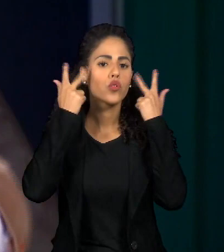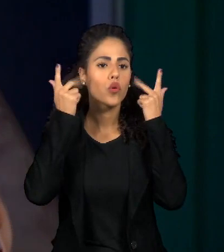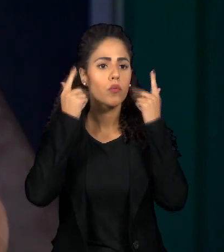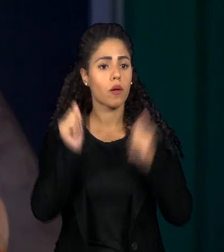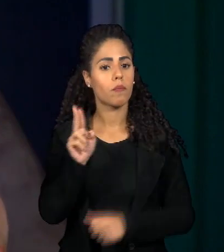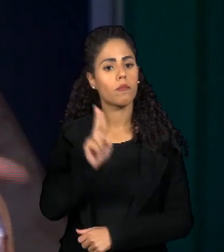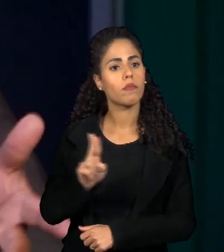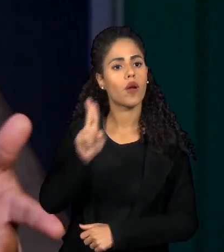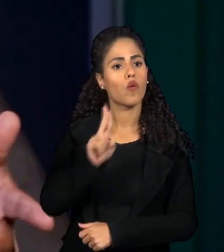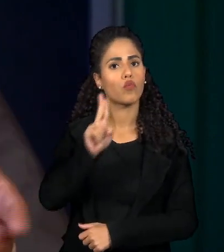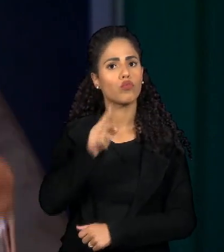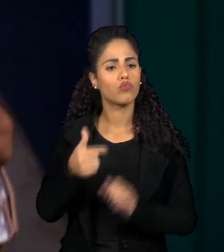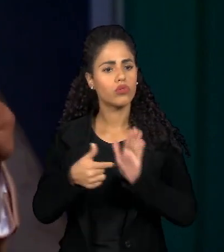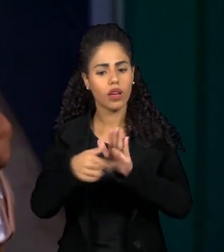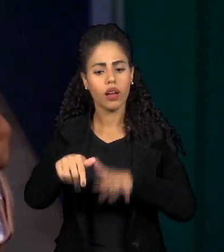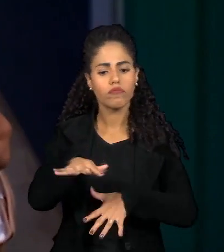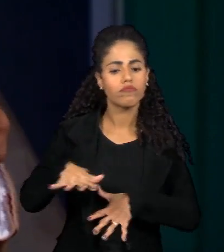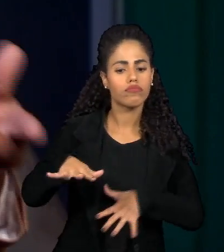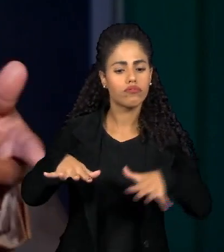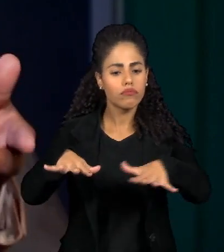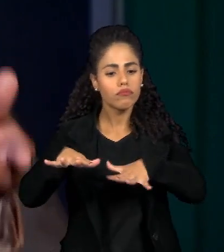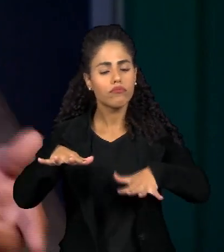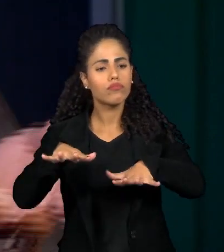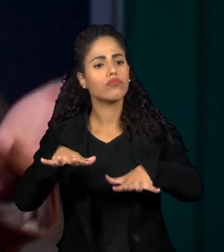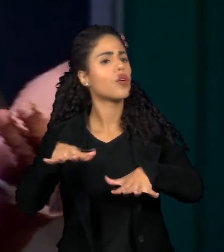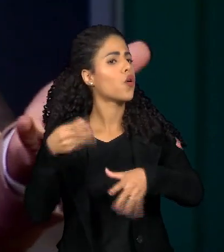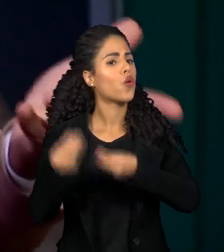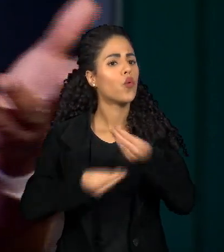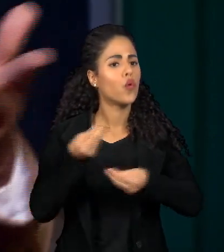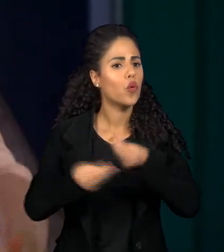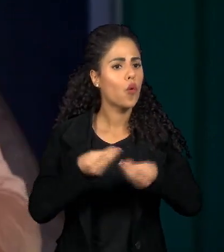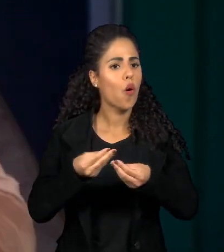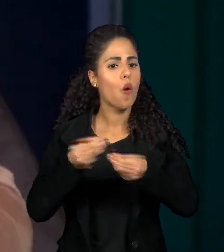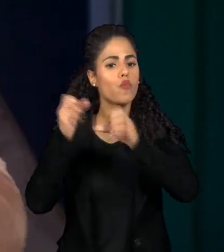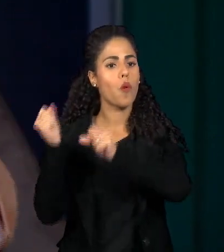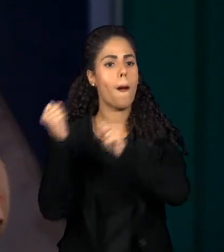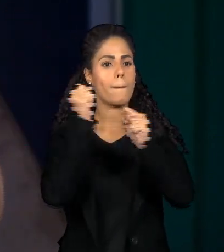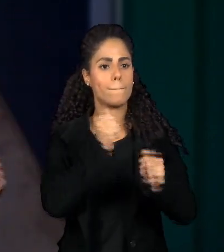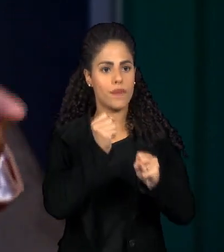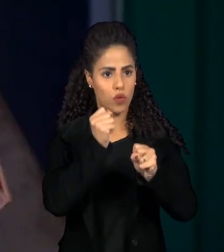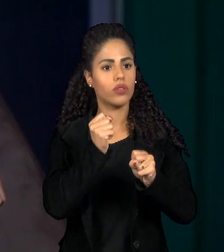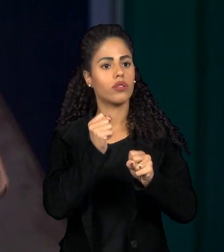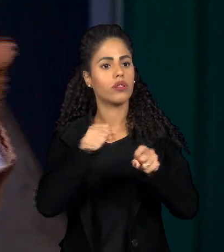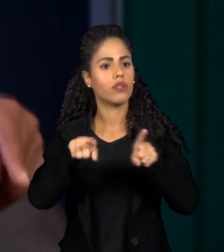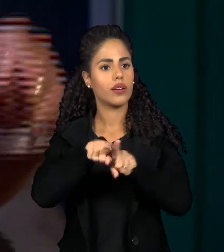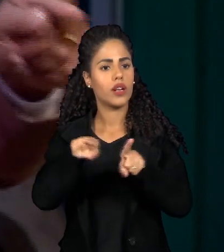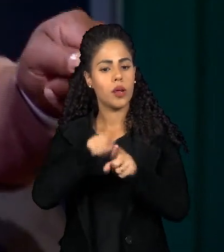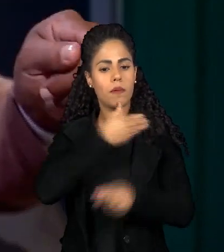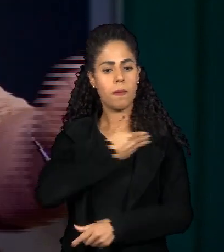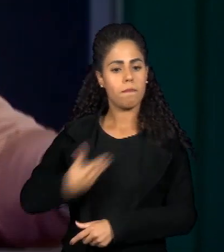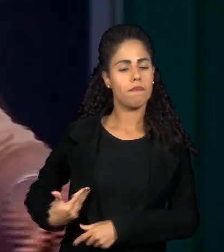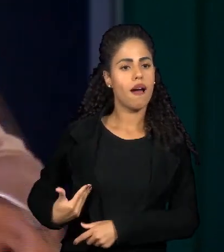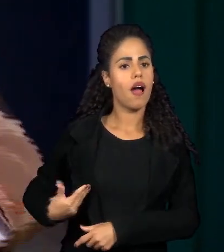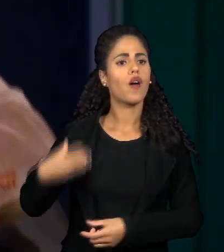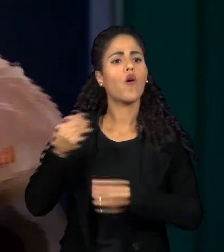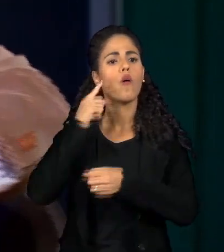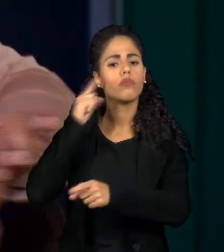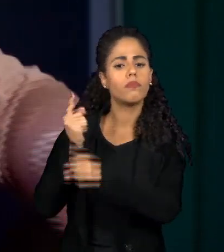uso desse território é uma normatização feita pelo poder público. O poder público não consegue